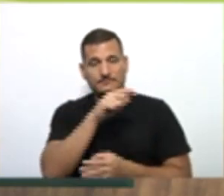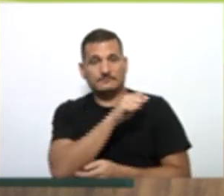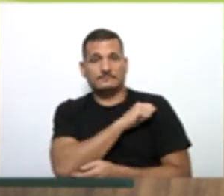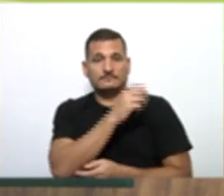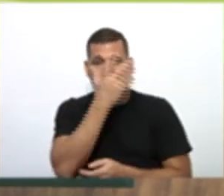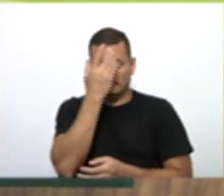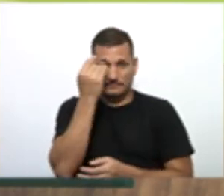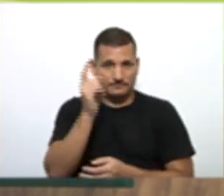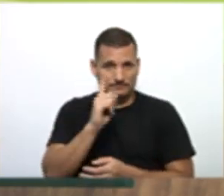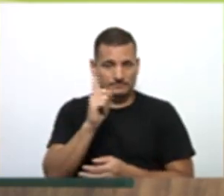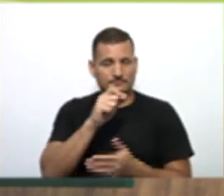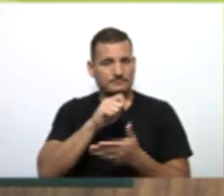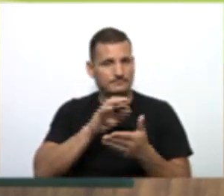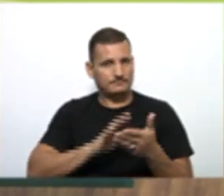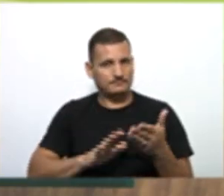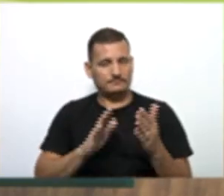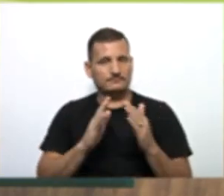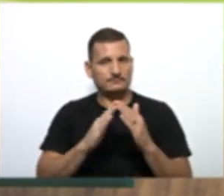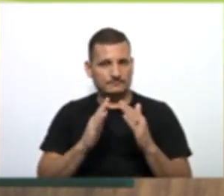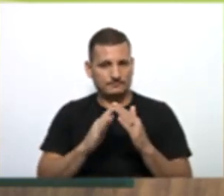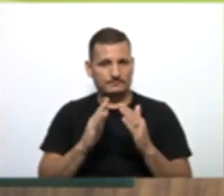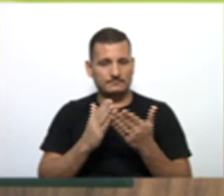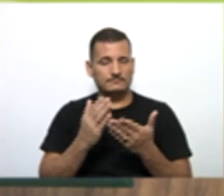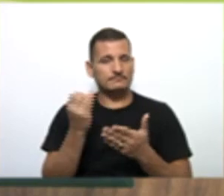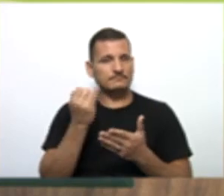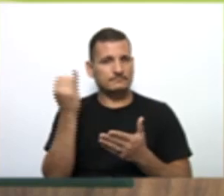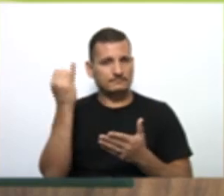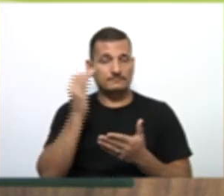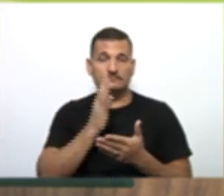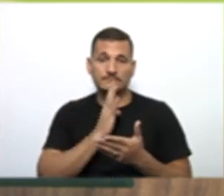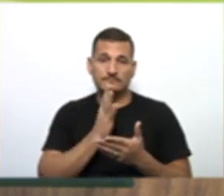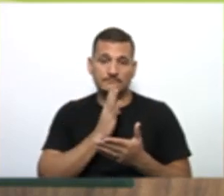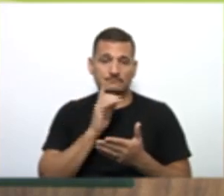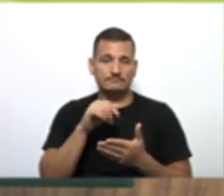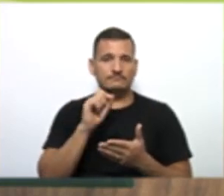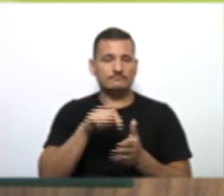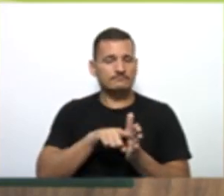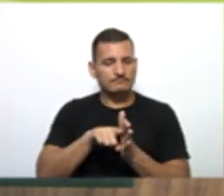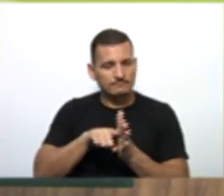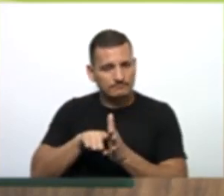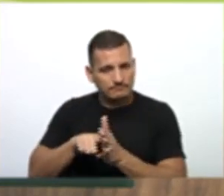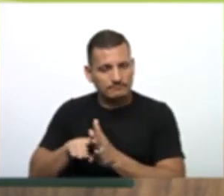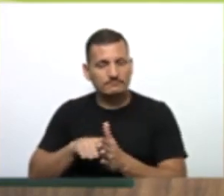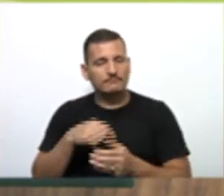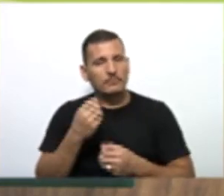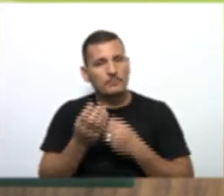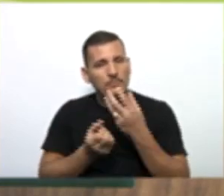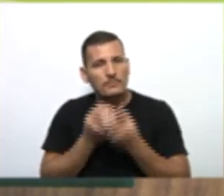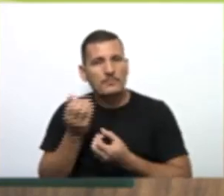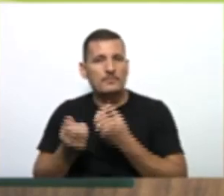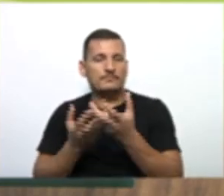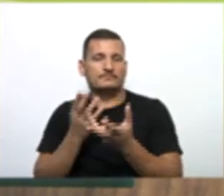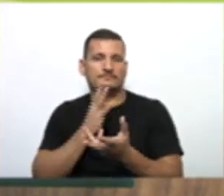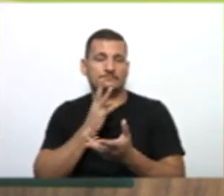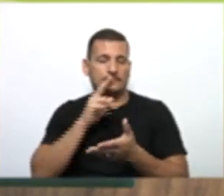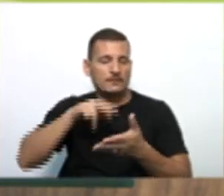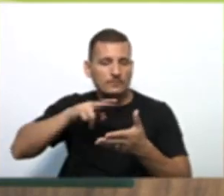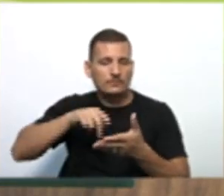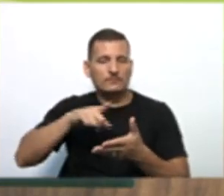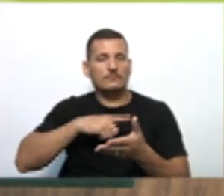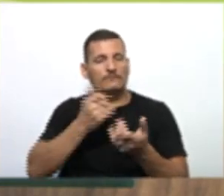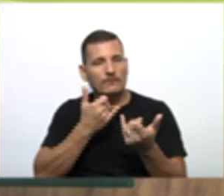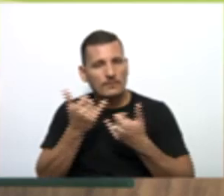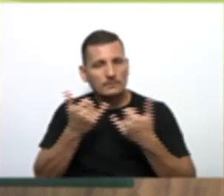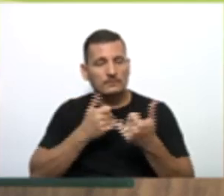atividade de percurso. Ela é extremamente importante. O conhecimento ele é produzido através da pesquisa, A leitura traz informações e a pesquisa